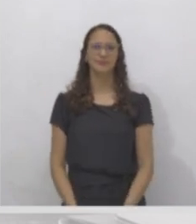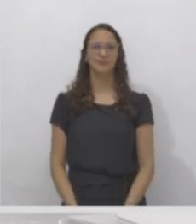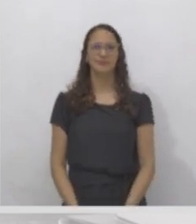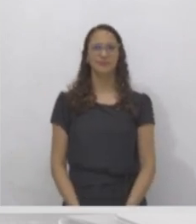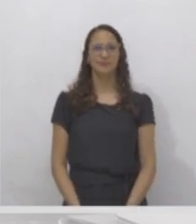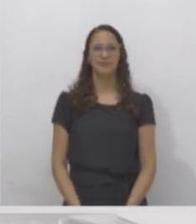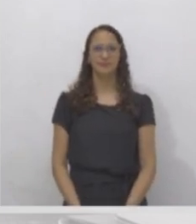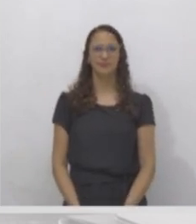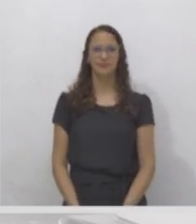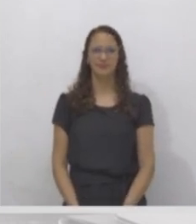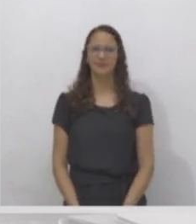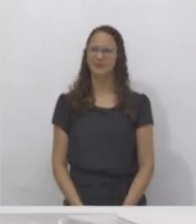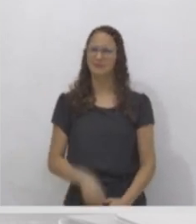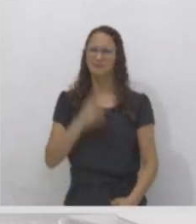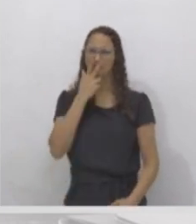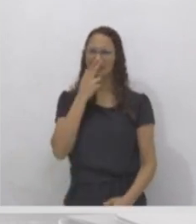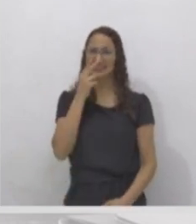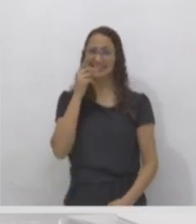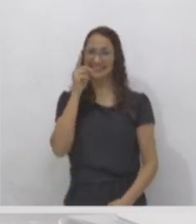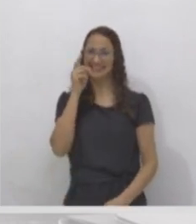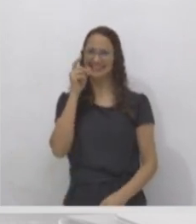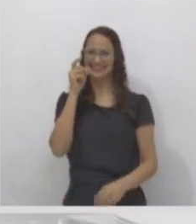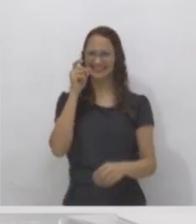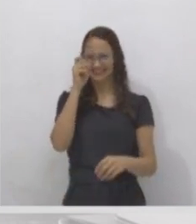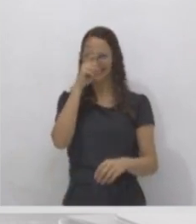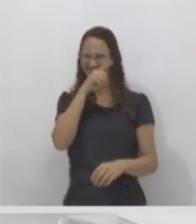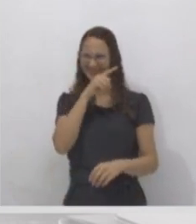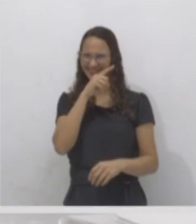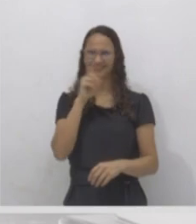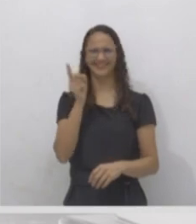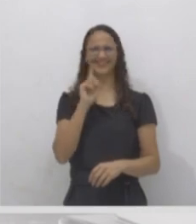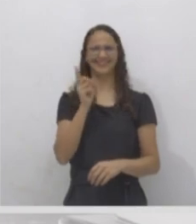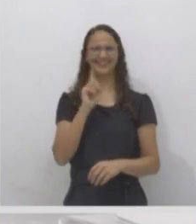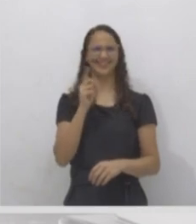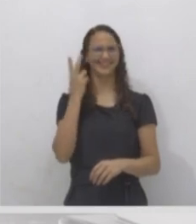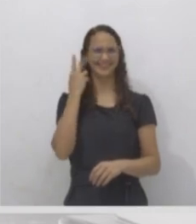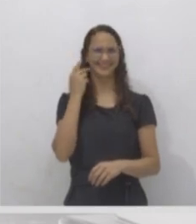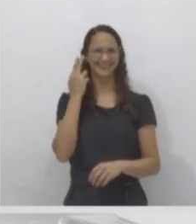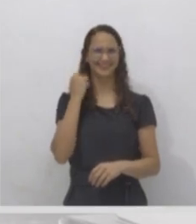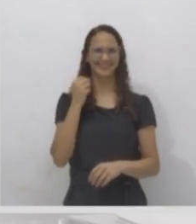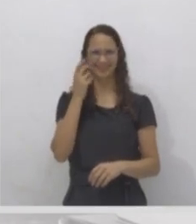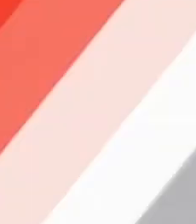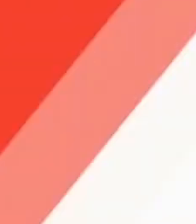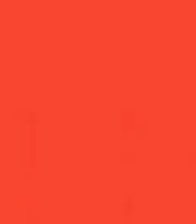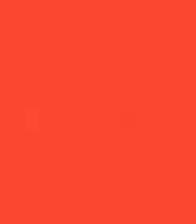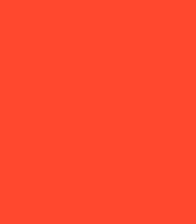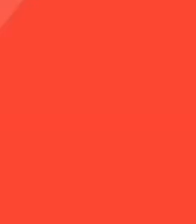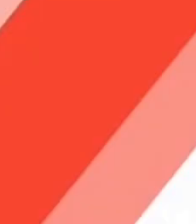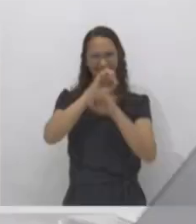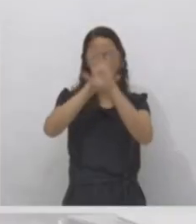Dá um pouquinho mais de trabalho, mas não é difícil. Espero que vocês tenham compreendido.